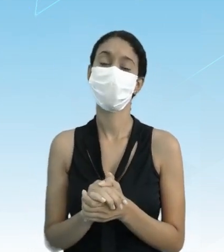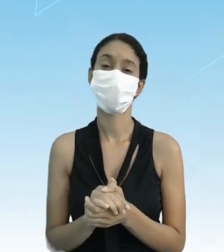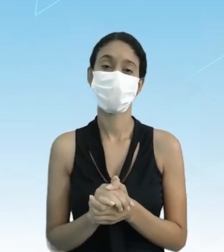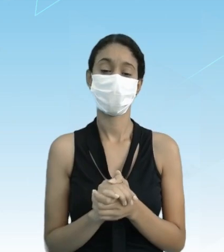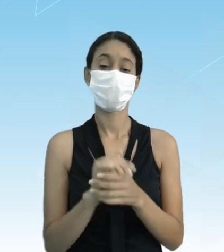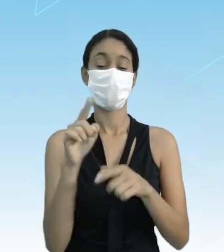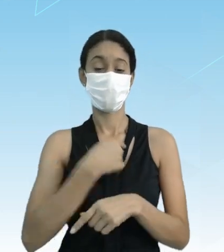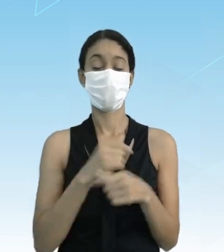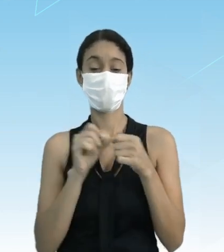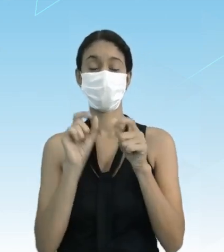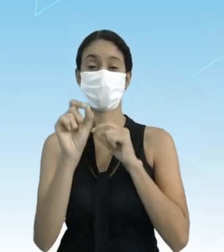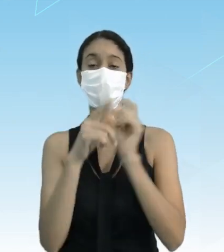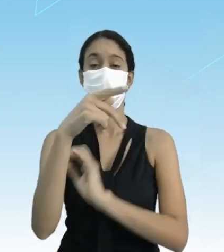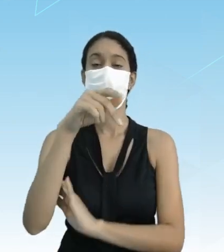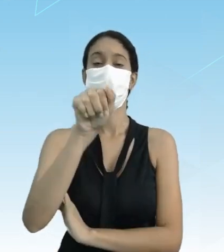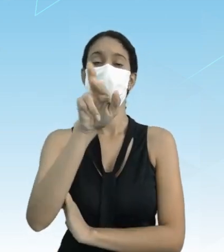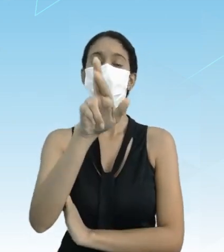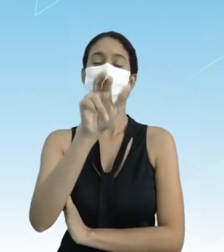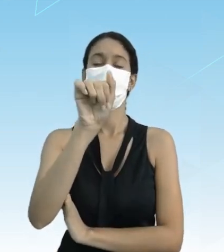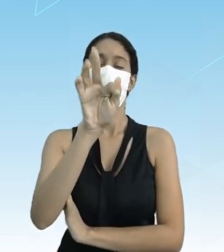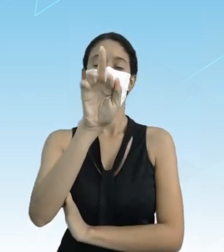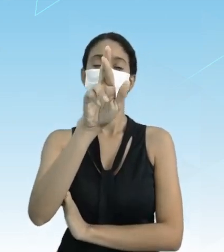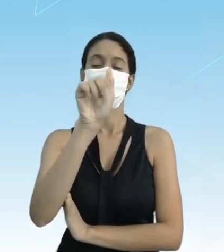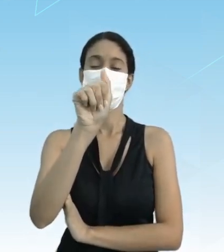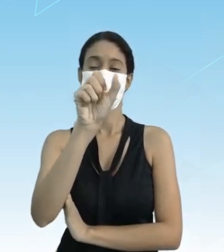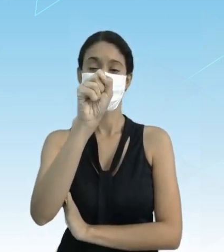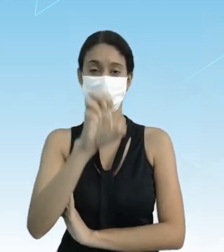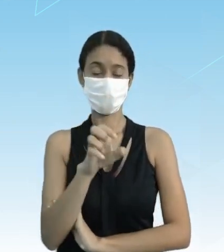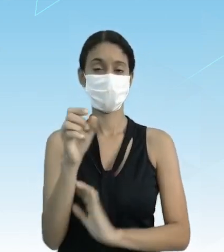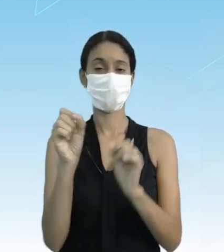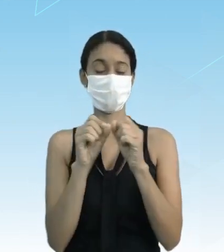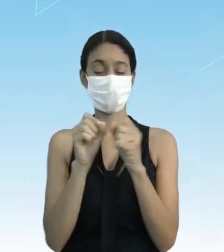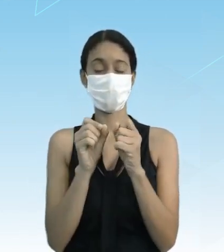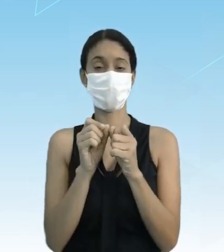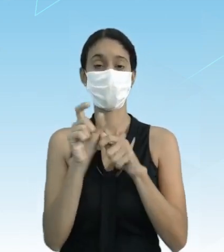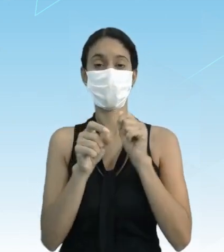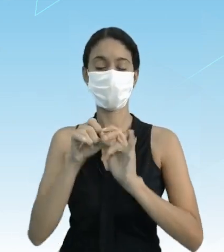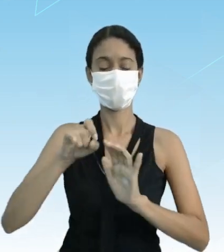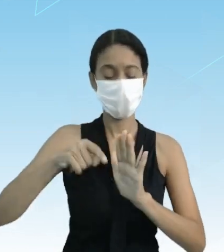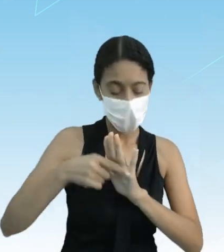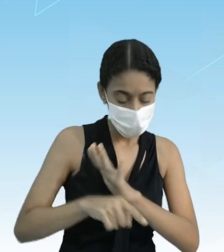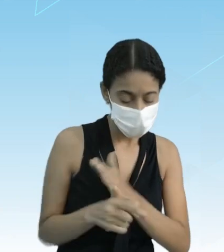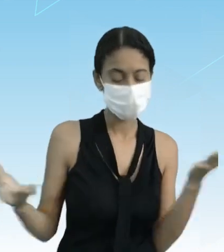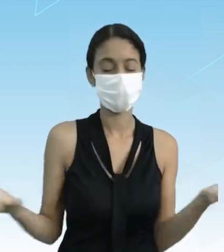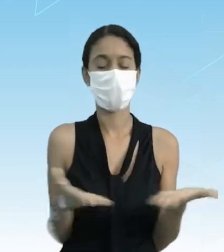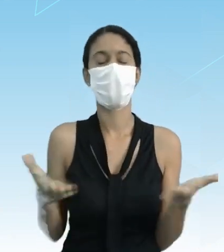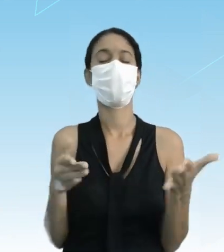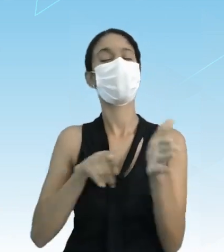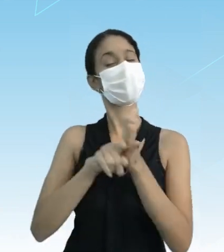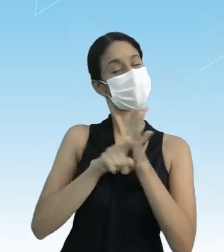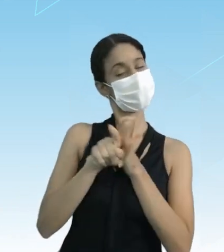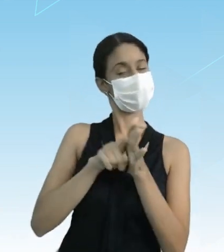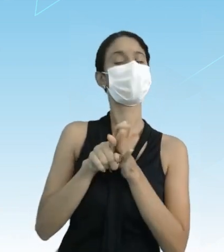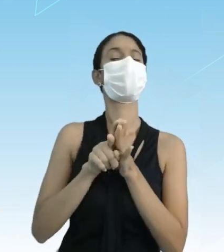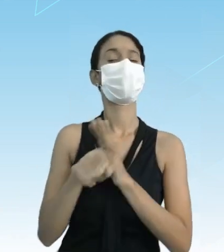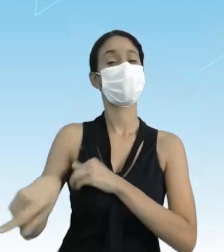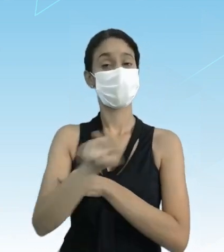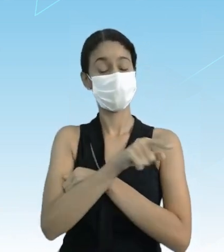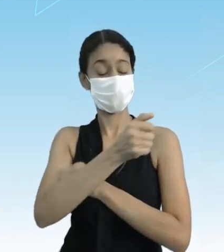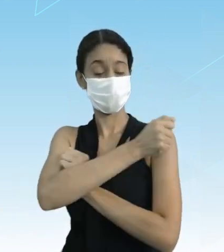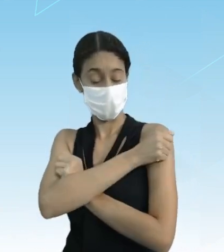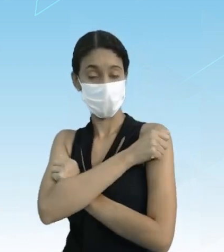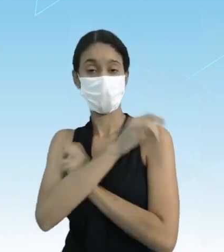parafrasear um texto. E é isso aí, vamos mergulhar nesse mundo da pesquisa, justamente para preparar você, estudante,